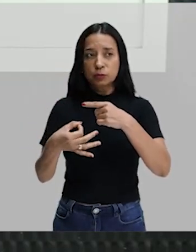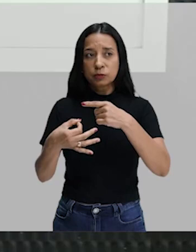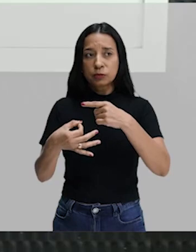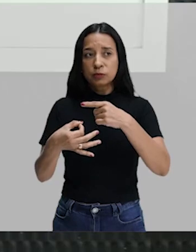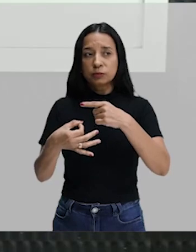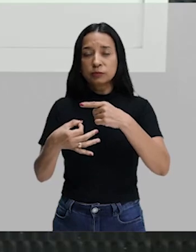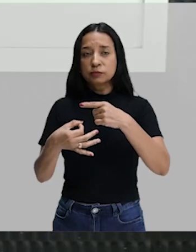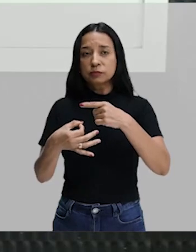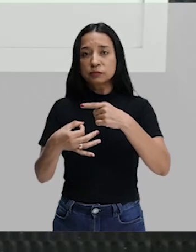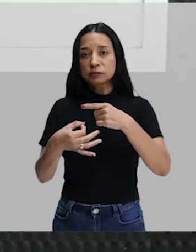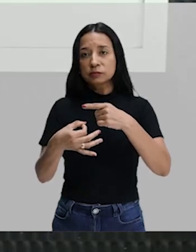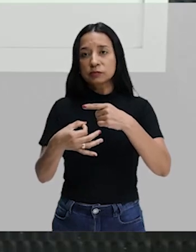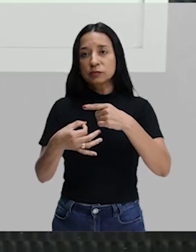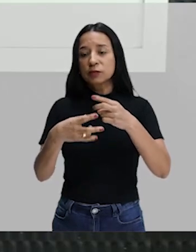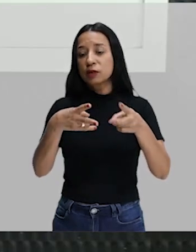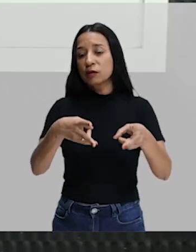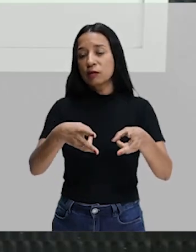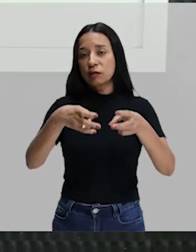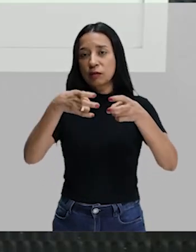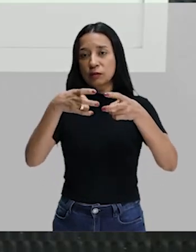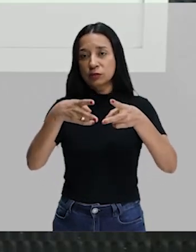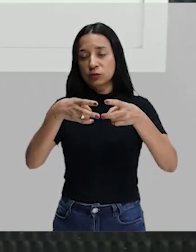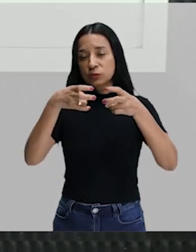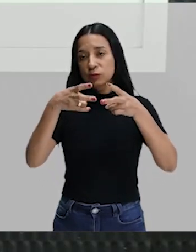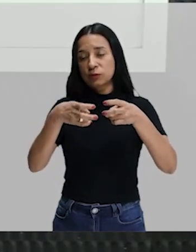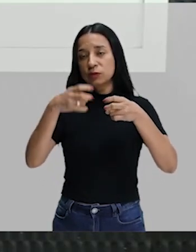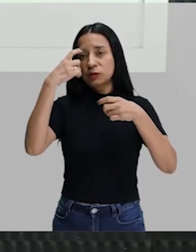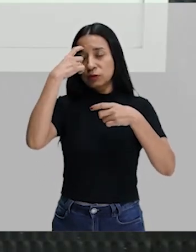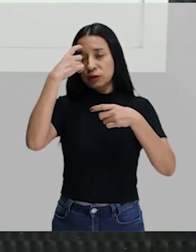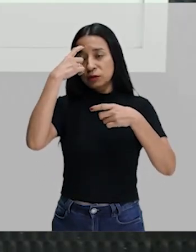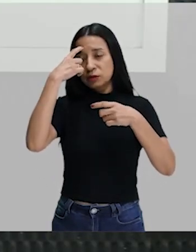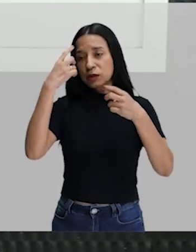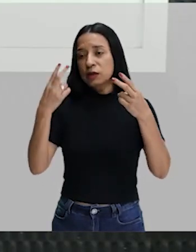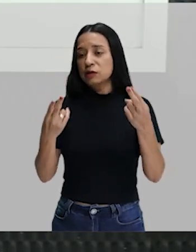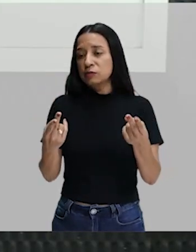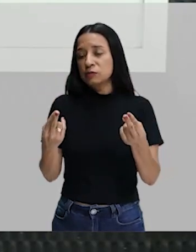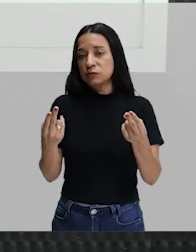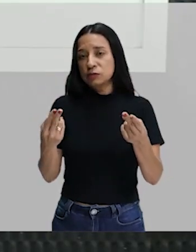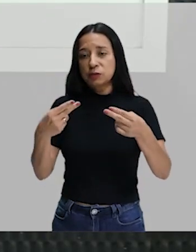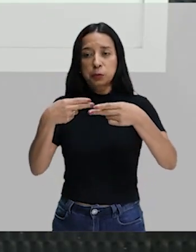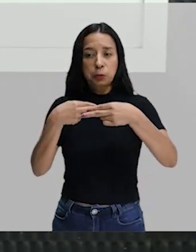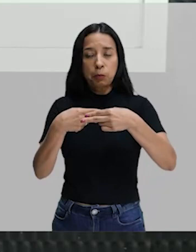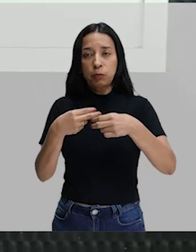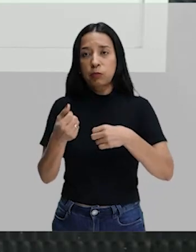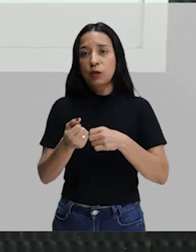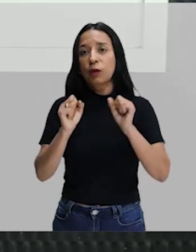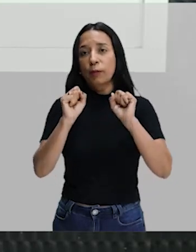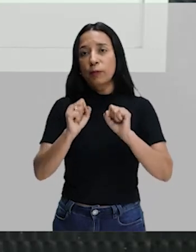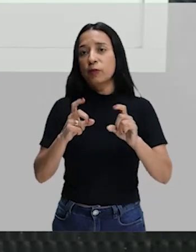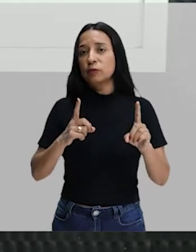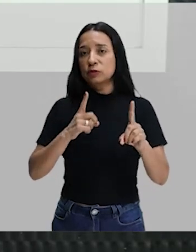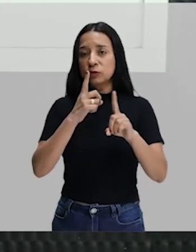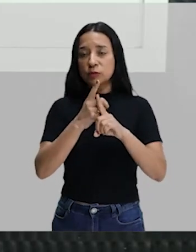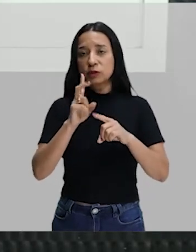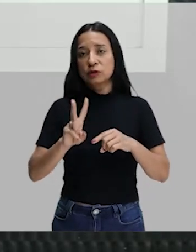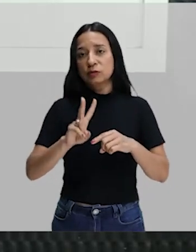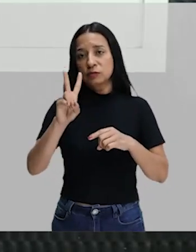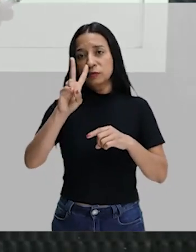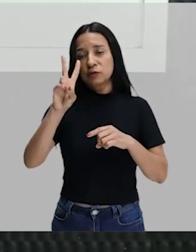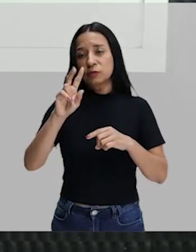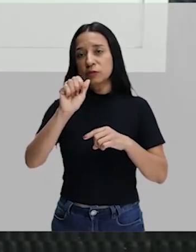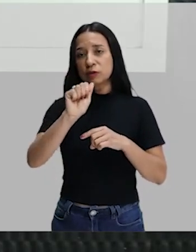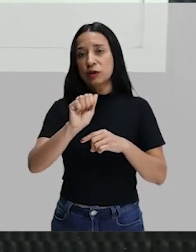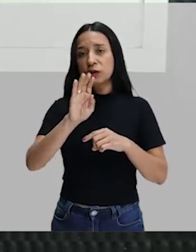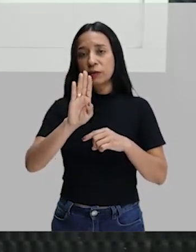Então, explorando essa ideia de identidade, de igualdade de polinômios, eu pude encontrar os valores de a e